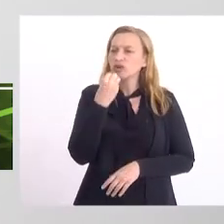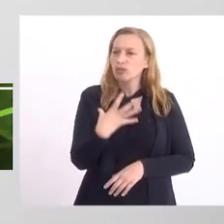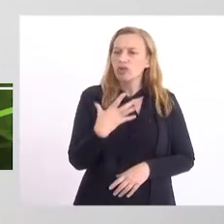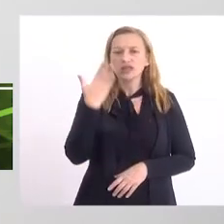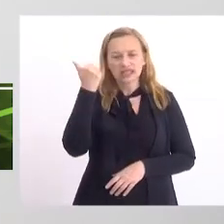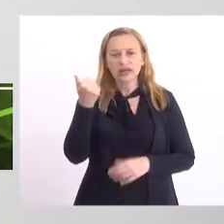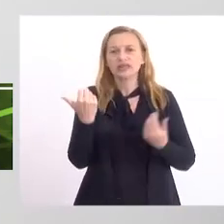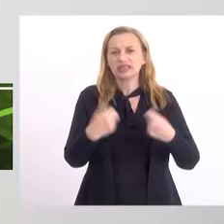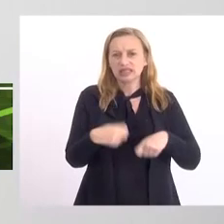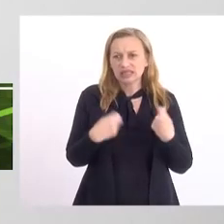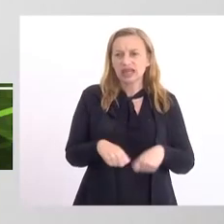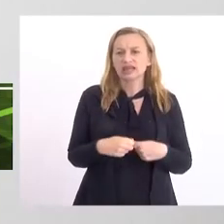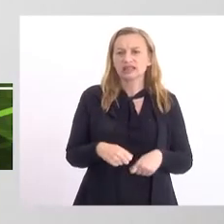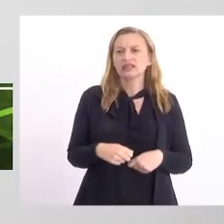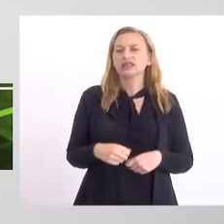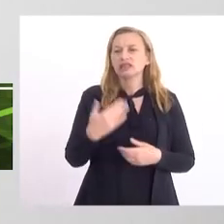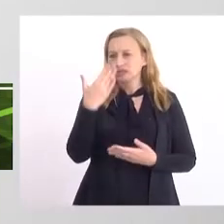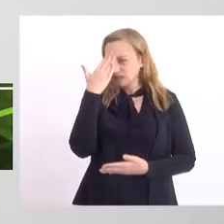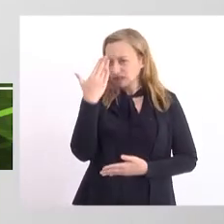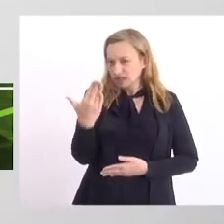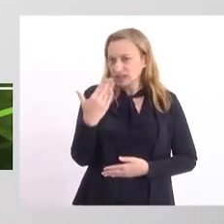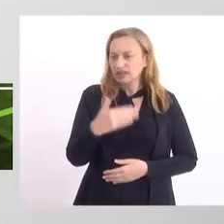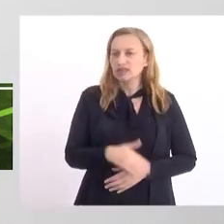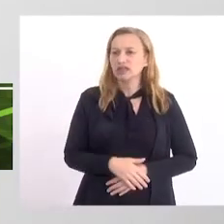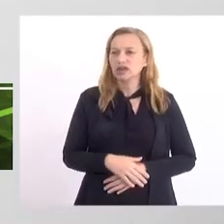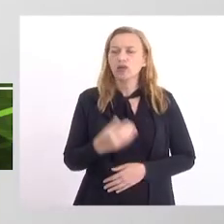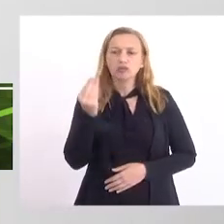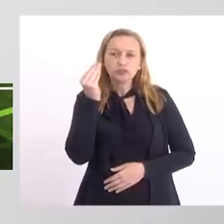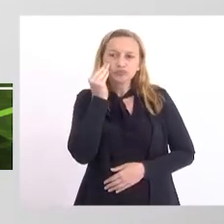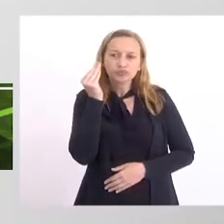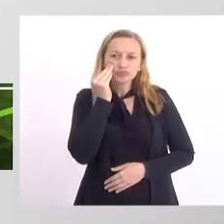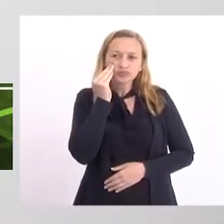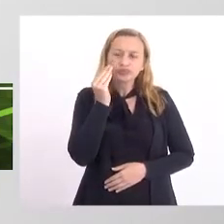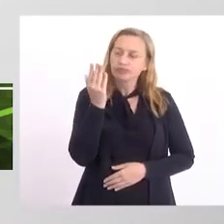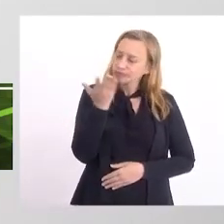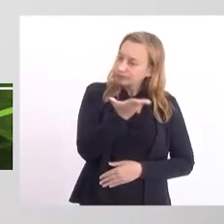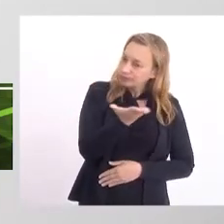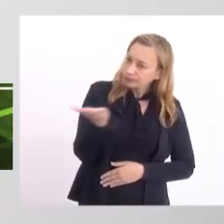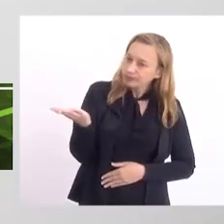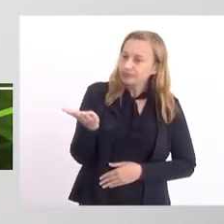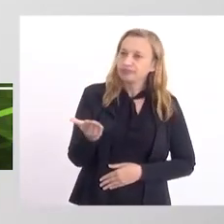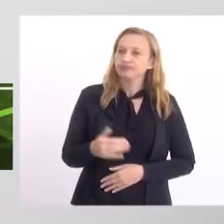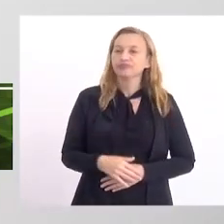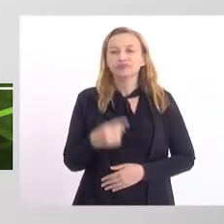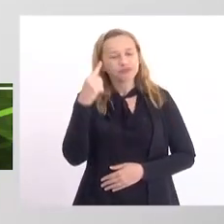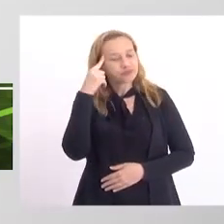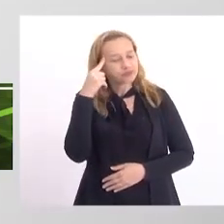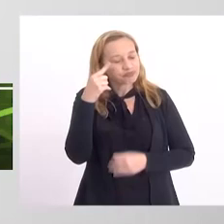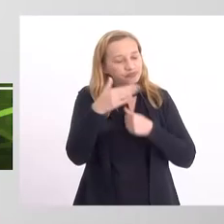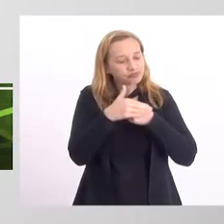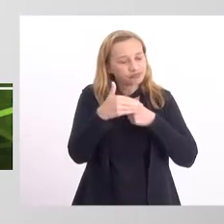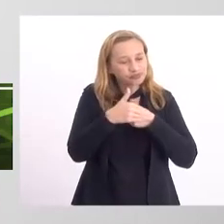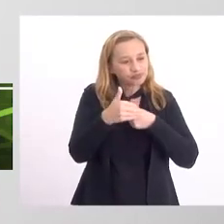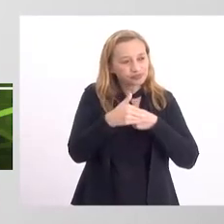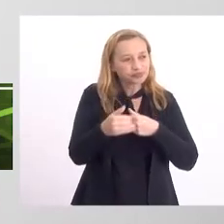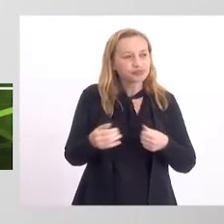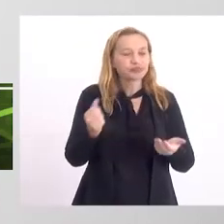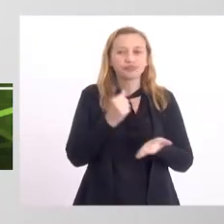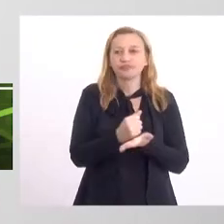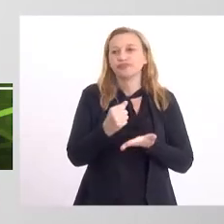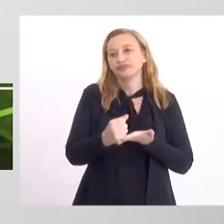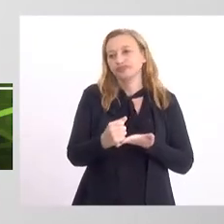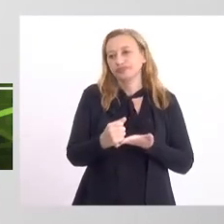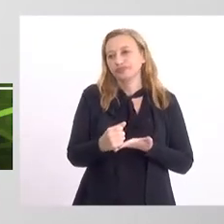necessidade, tá? Então, eu queria agradecer a oportunidade, agradecer a vocês, para vocês pensarem com carinho na